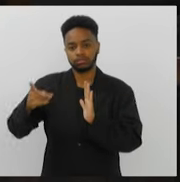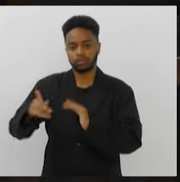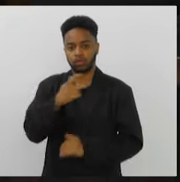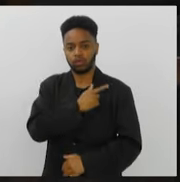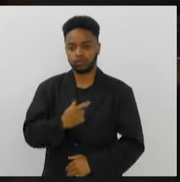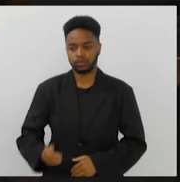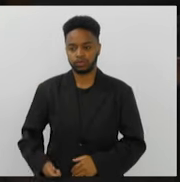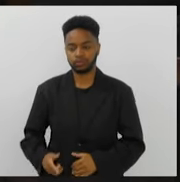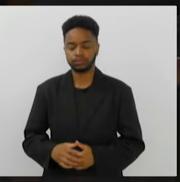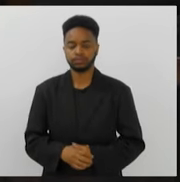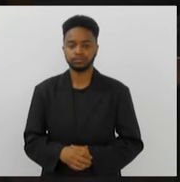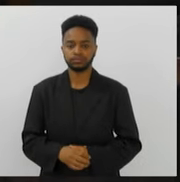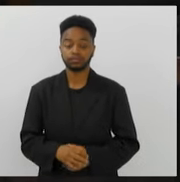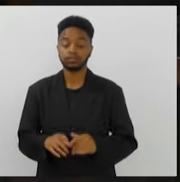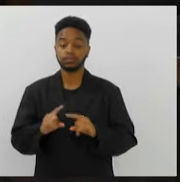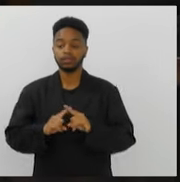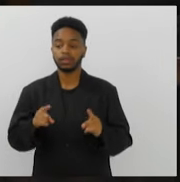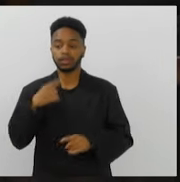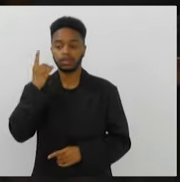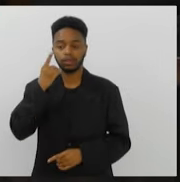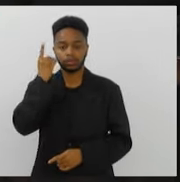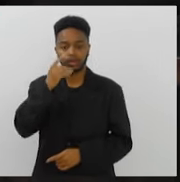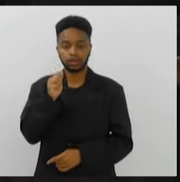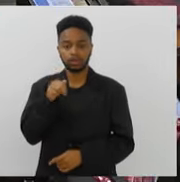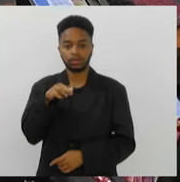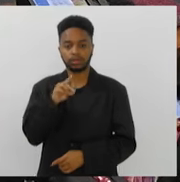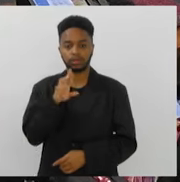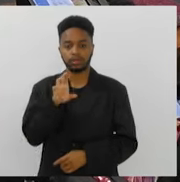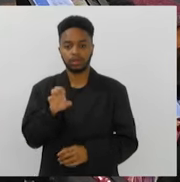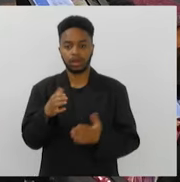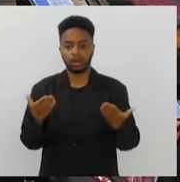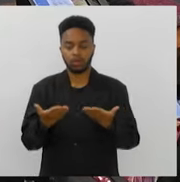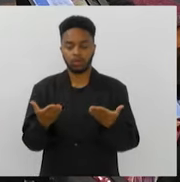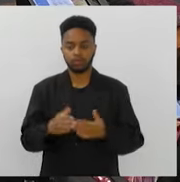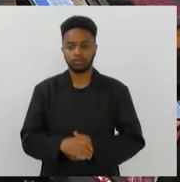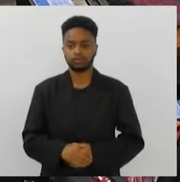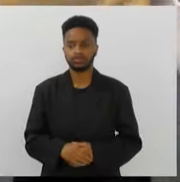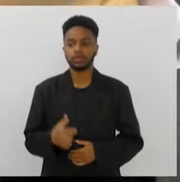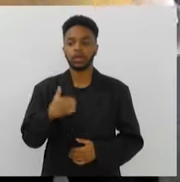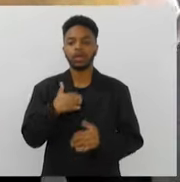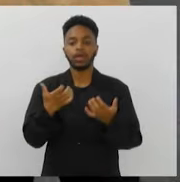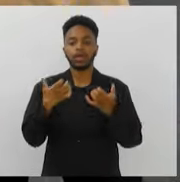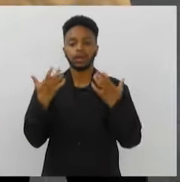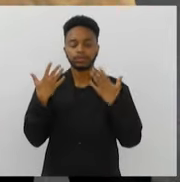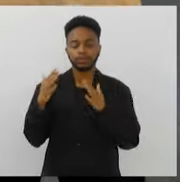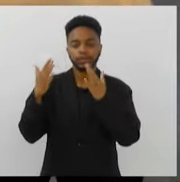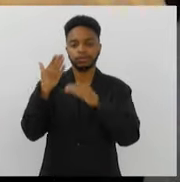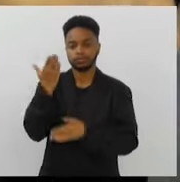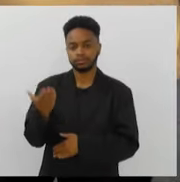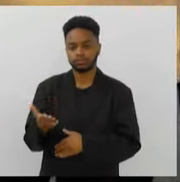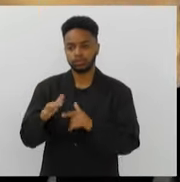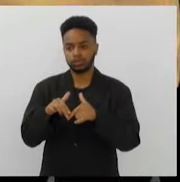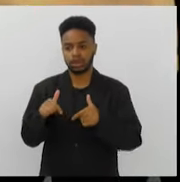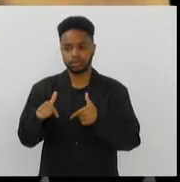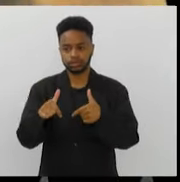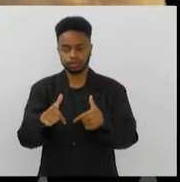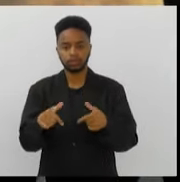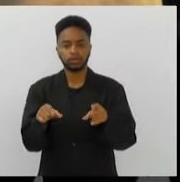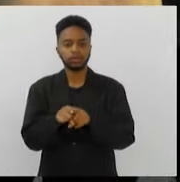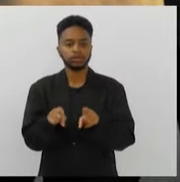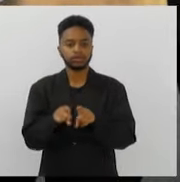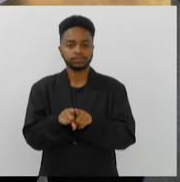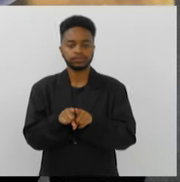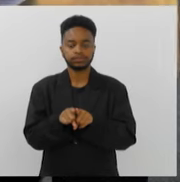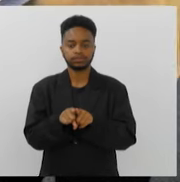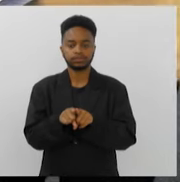favor, deputado André Correia. Presidente, quero lhe felicitar por essa iniciativa